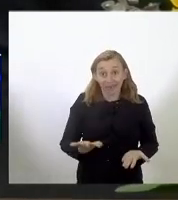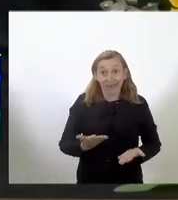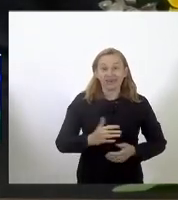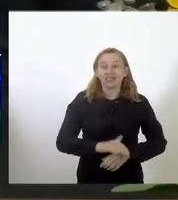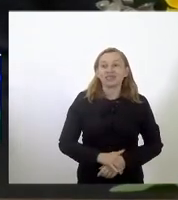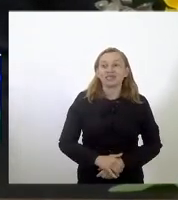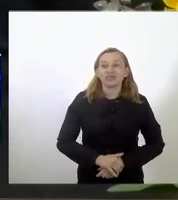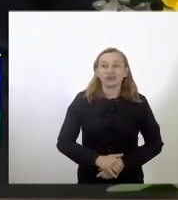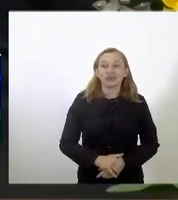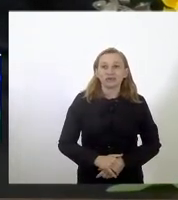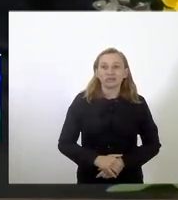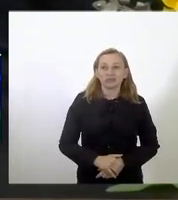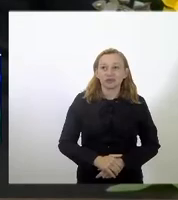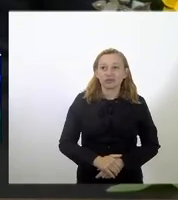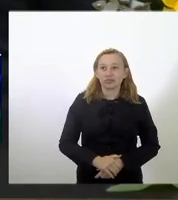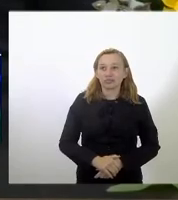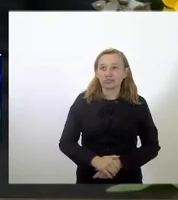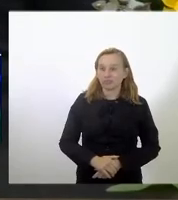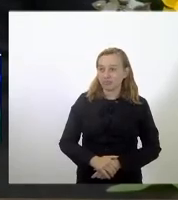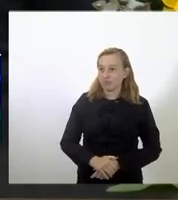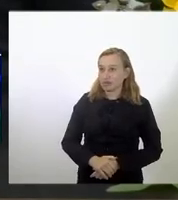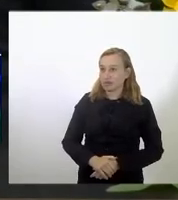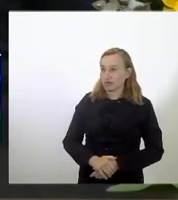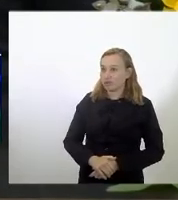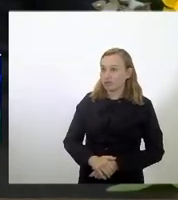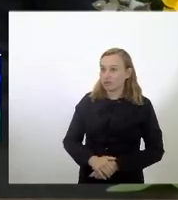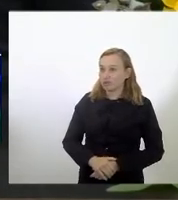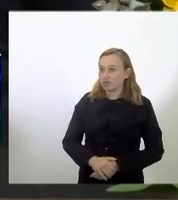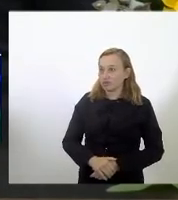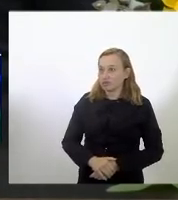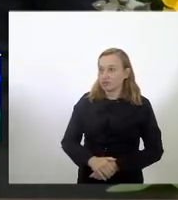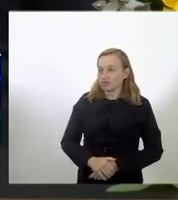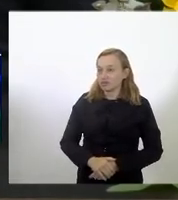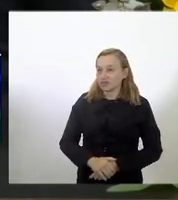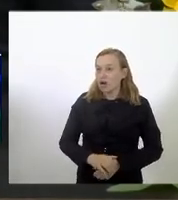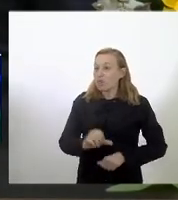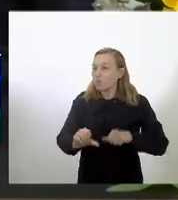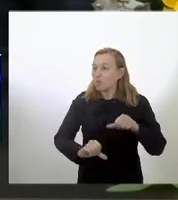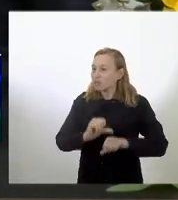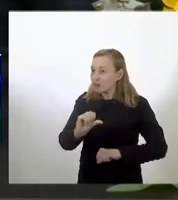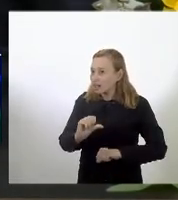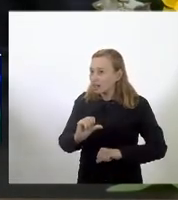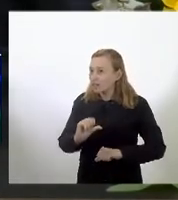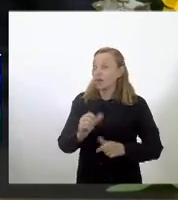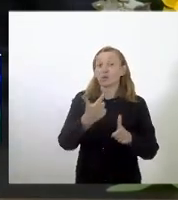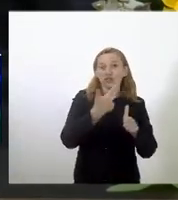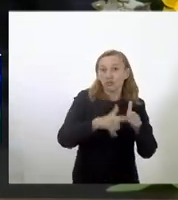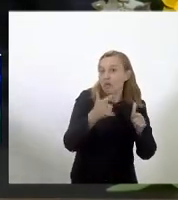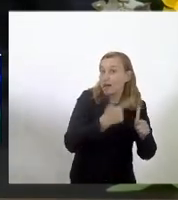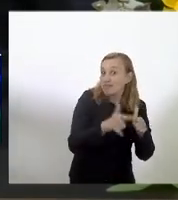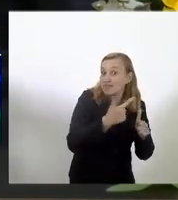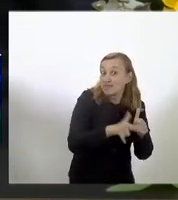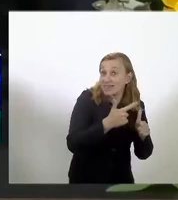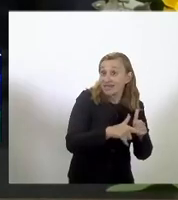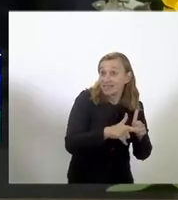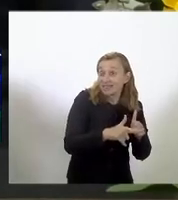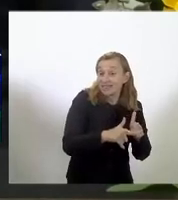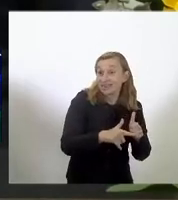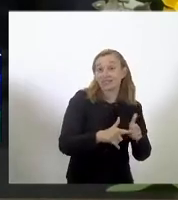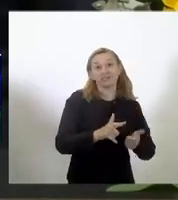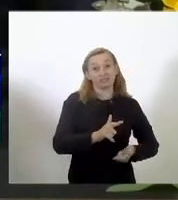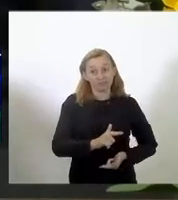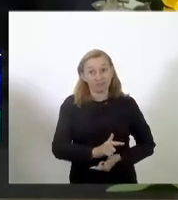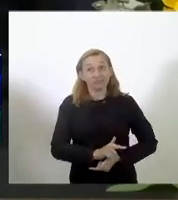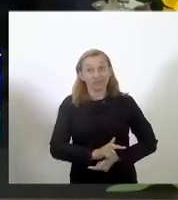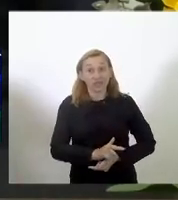fevereiro, e a gente foi forçando, marcando, mudando com alguns probleminhas pontuais, vazamento de água, o